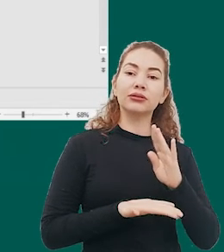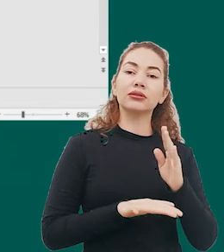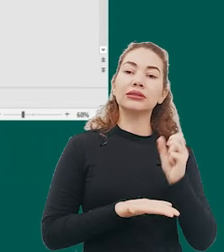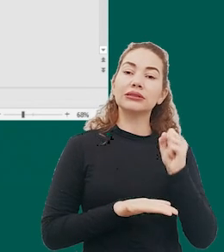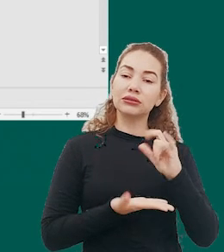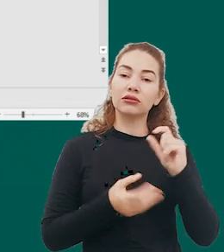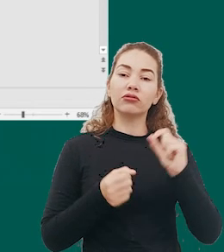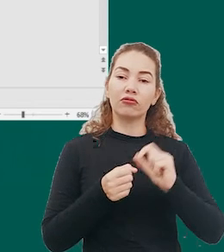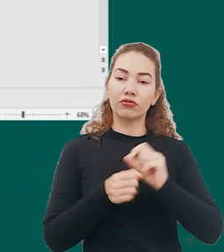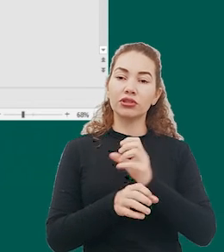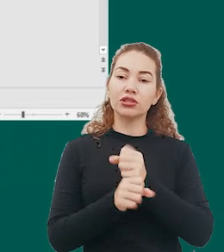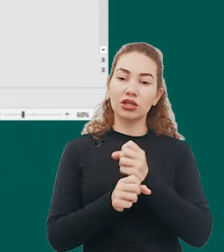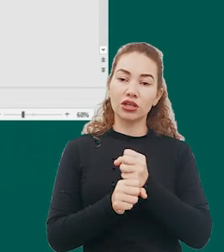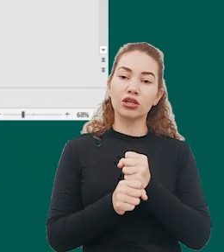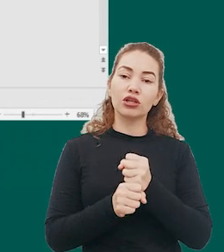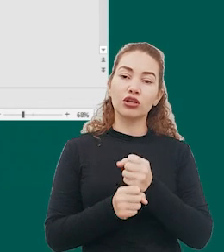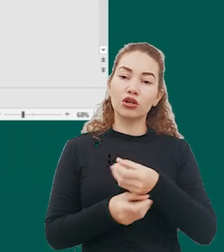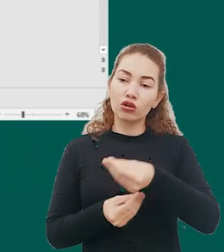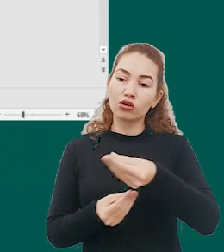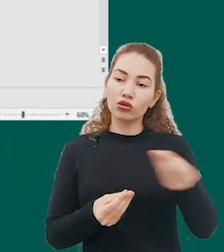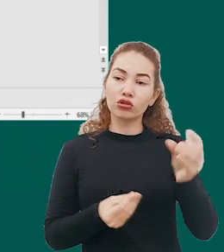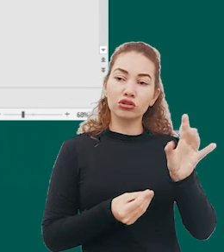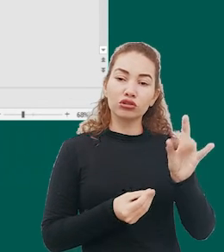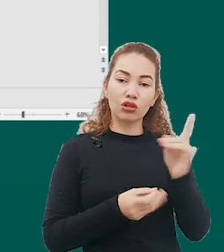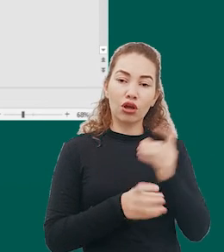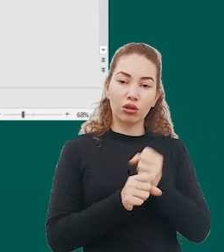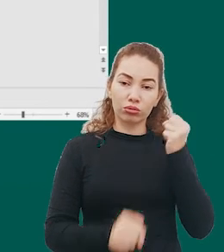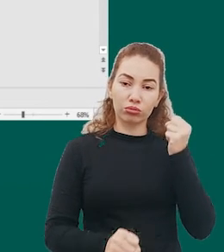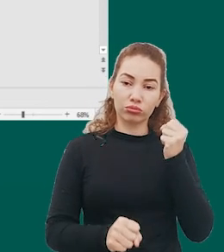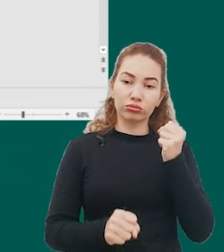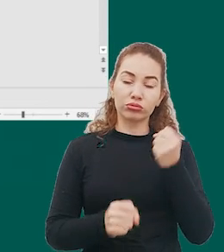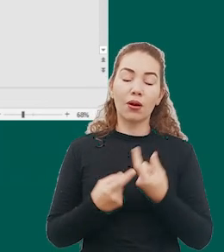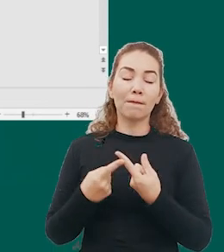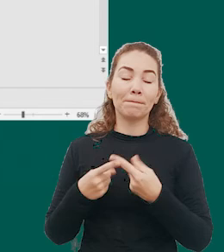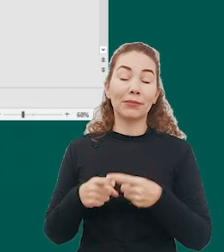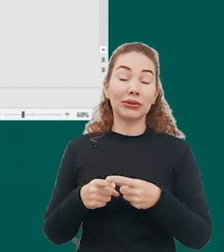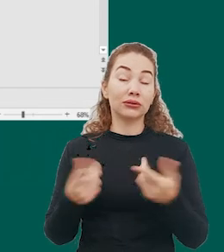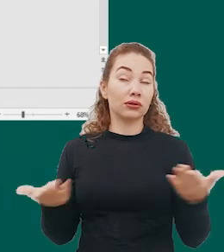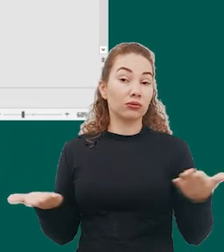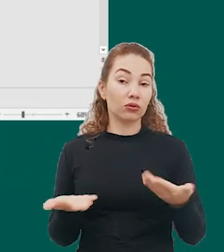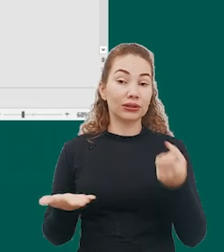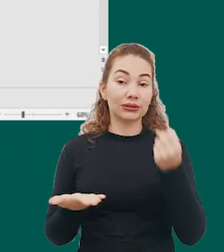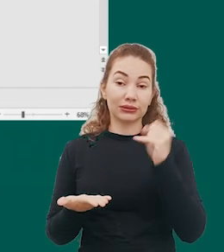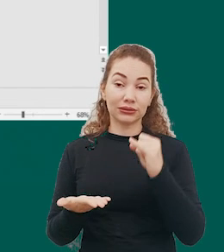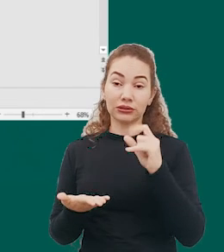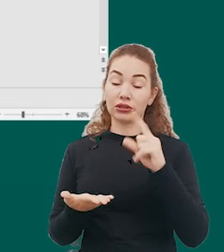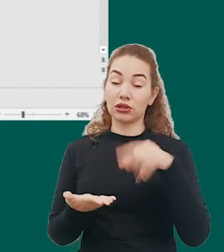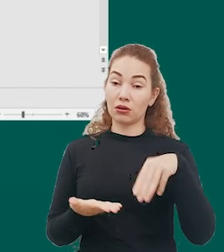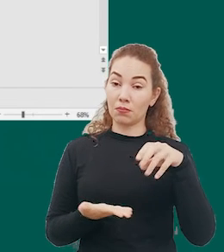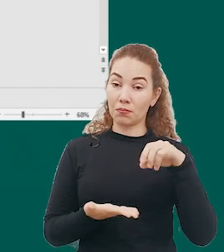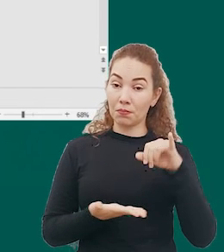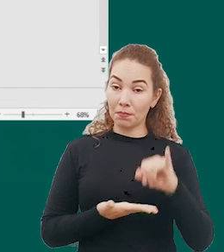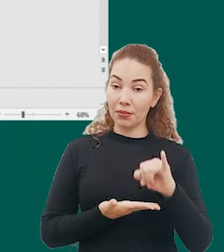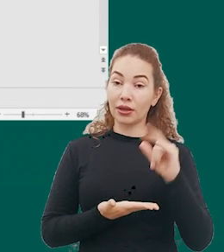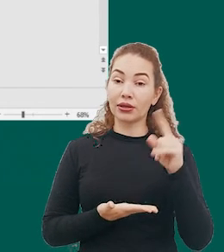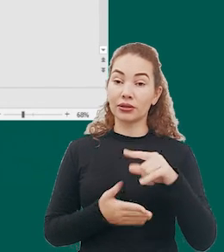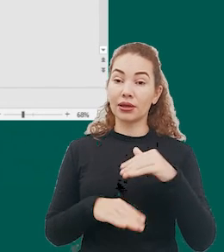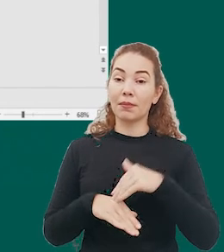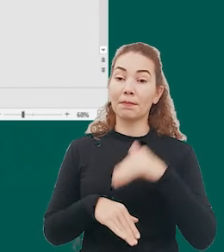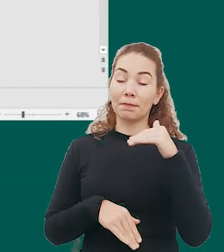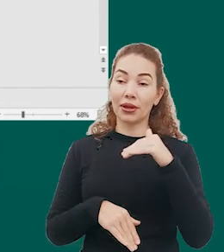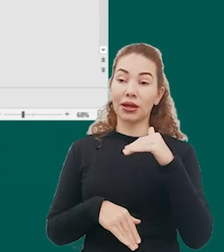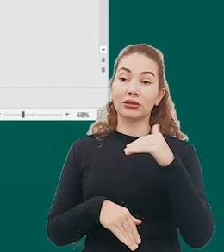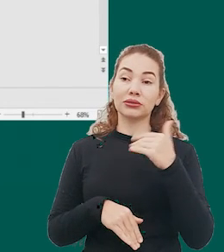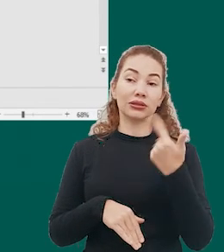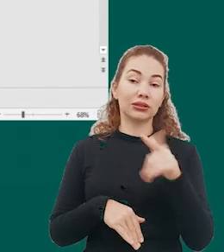nós fizermos a contabilidade e distribuirmos só o lucro. Agora, se nós somos um MEI, que é a maioria, que